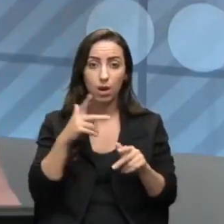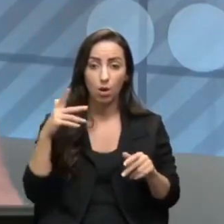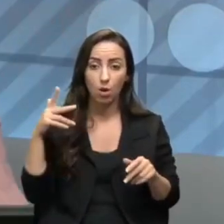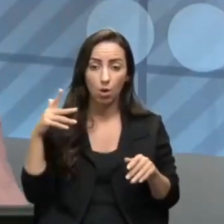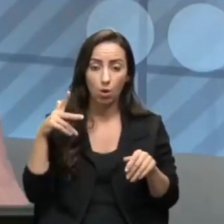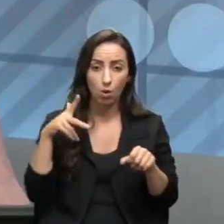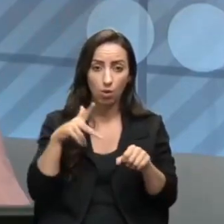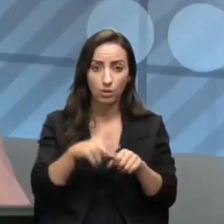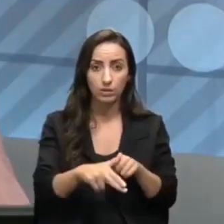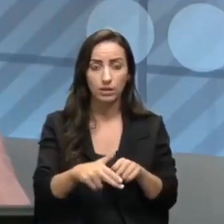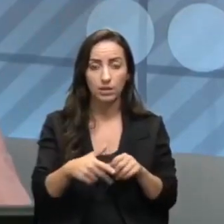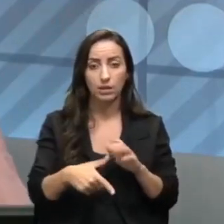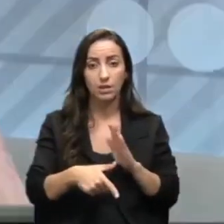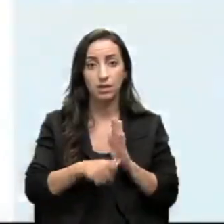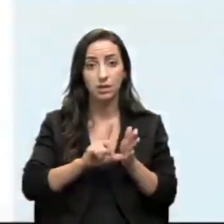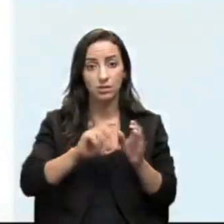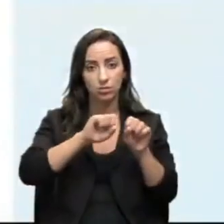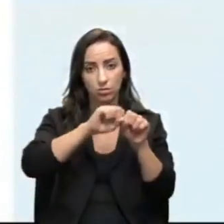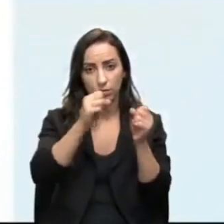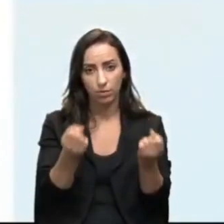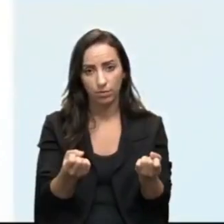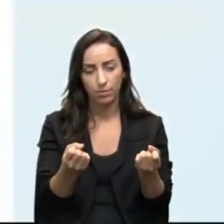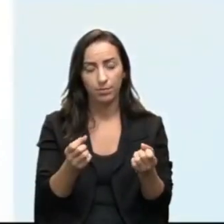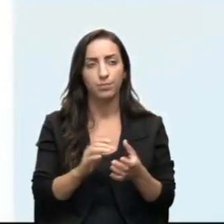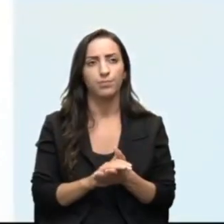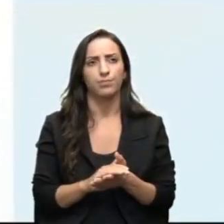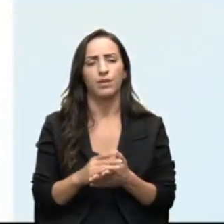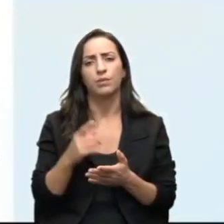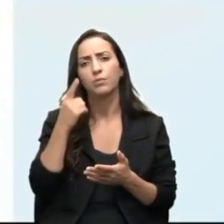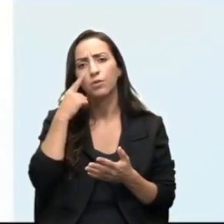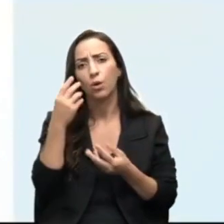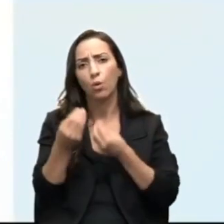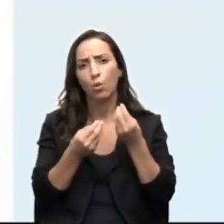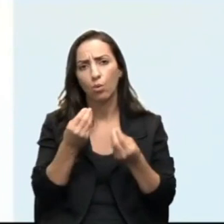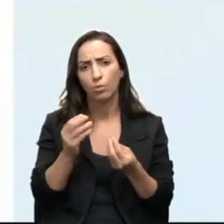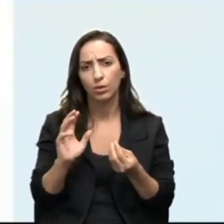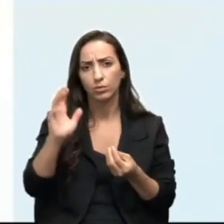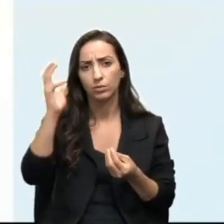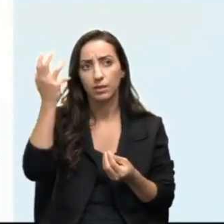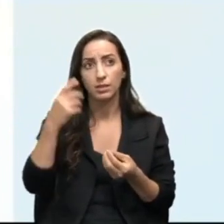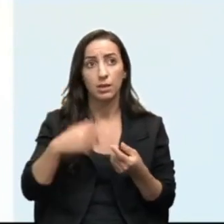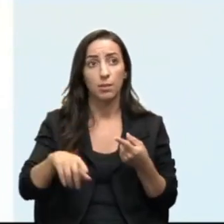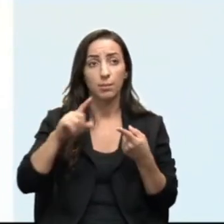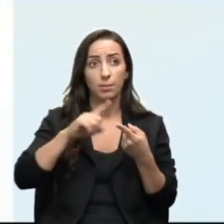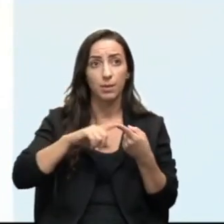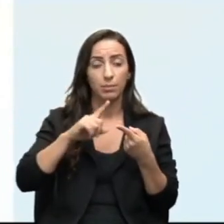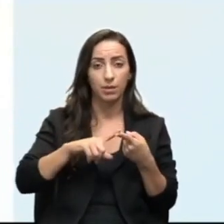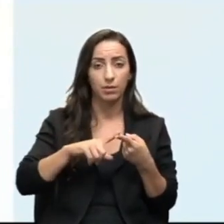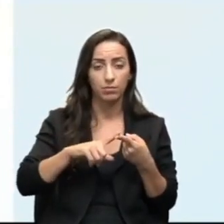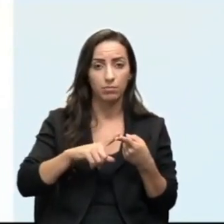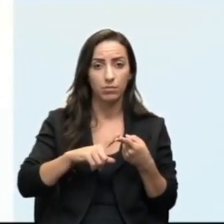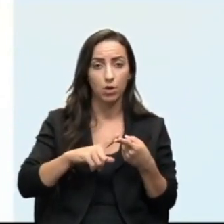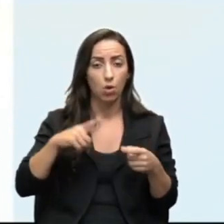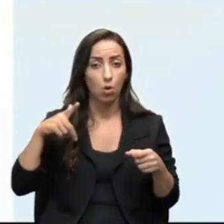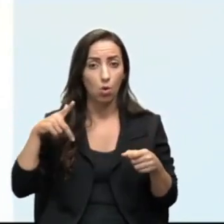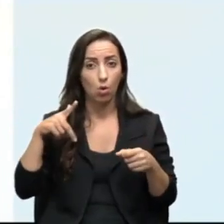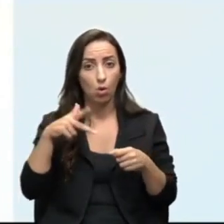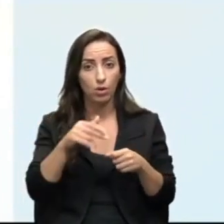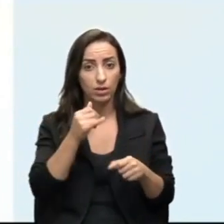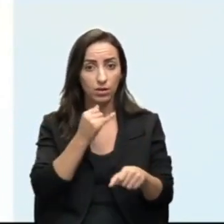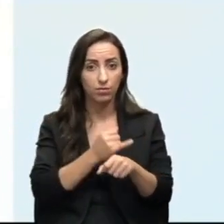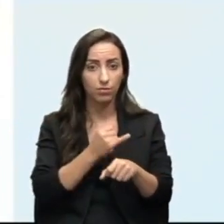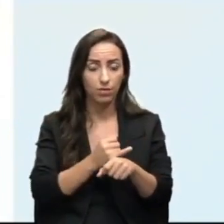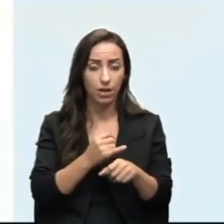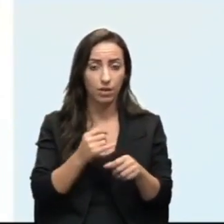dobrar. Vamos ver, então, como se dá essa montagem. Primeiro, o armador, ele vai cortar o ferro